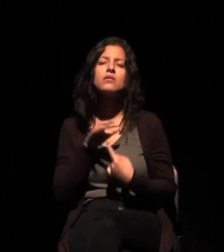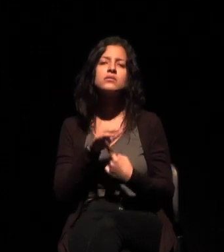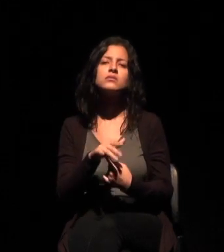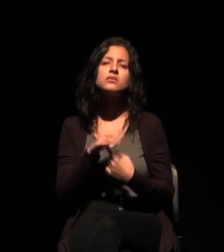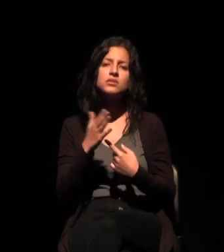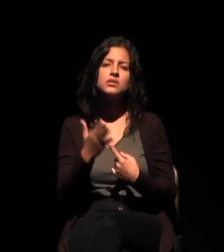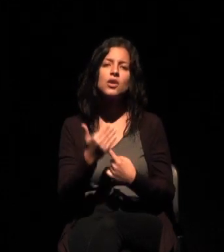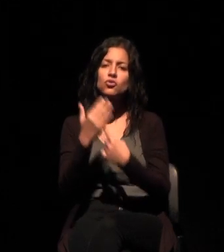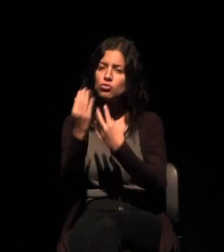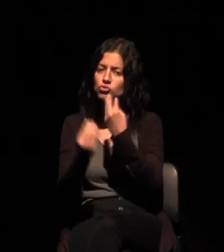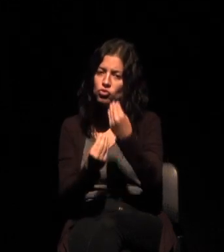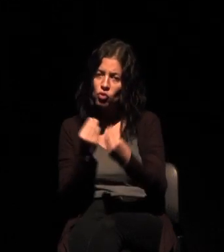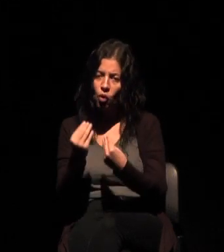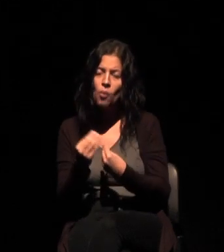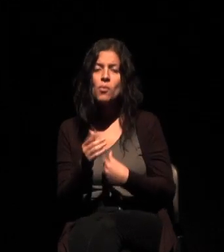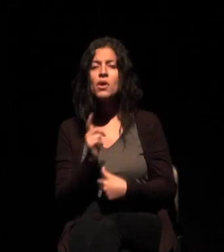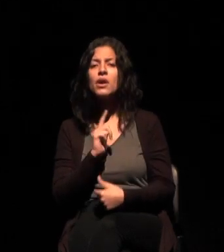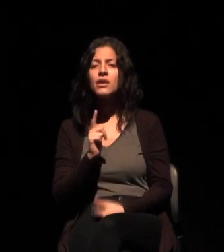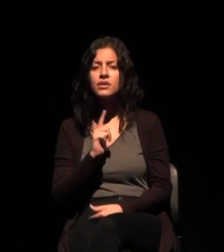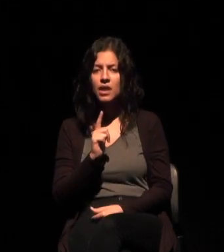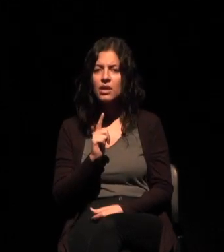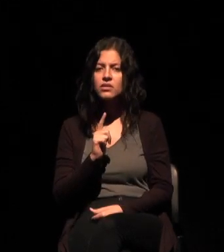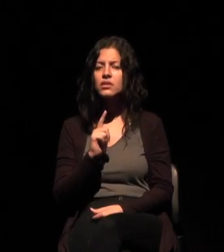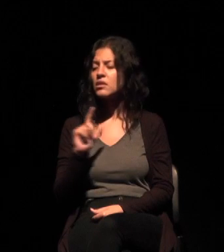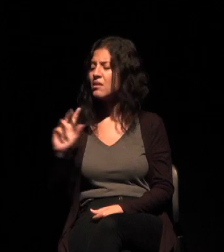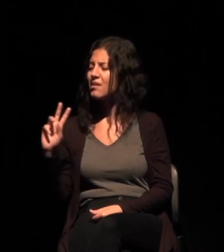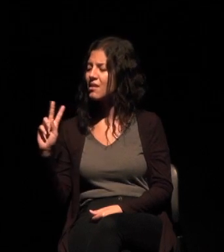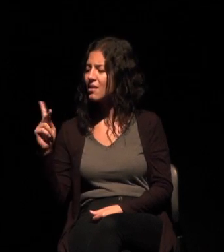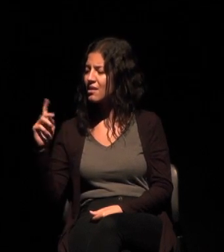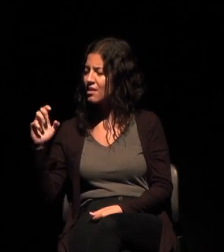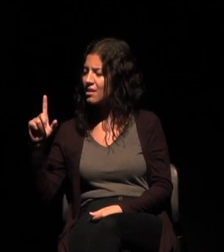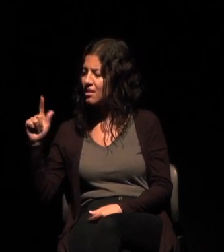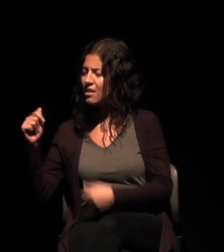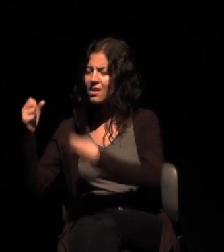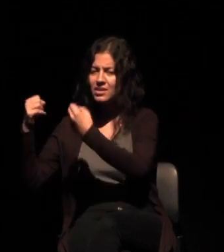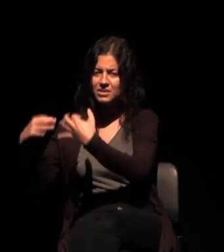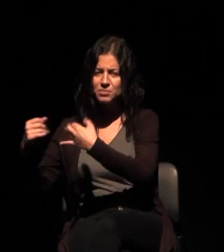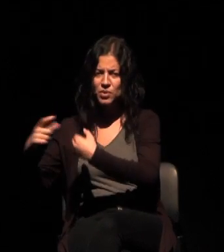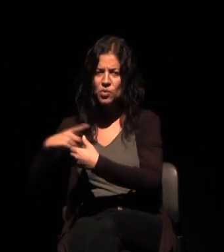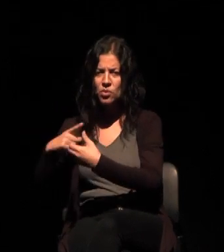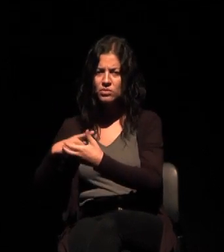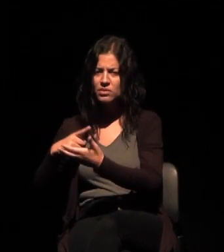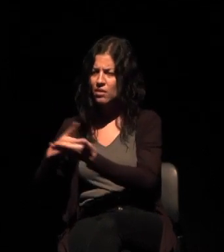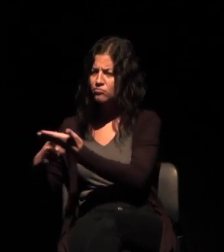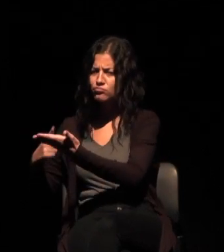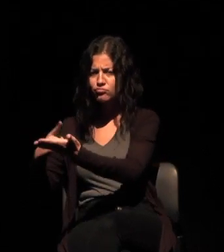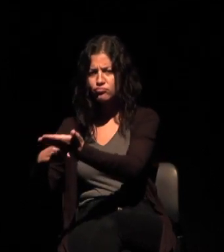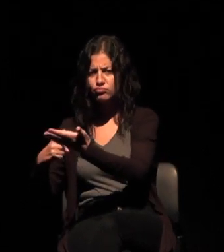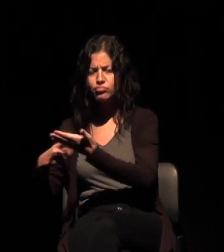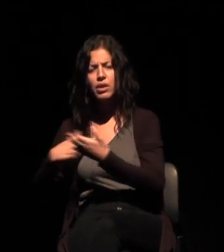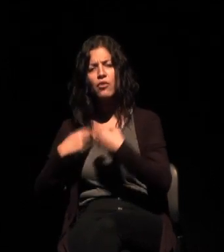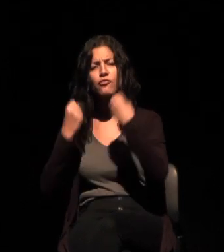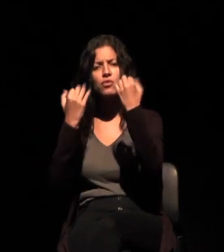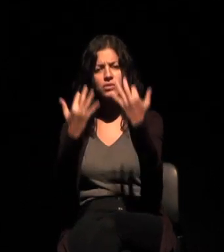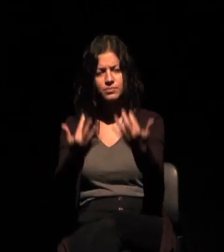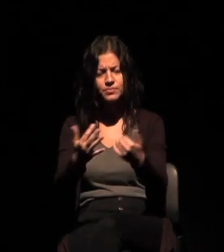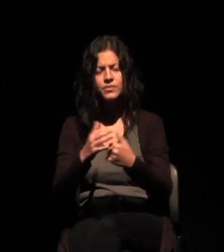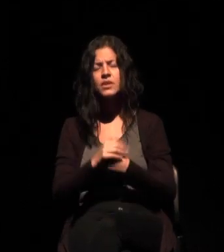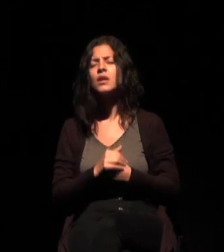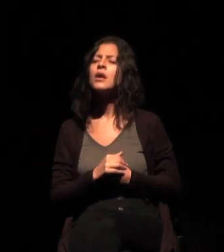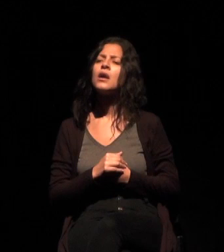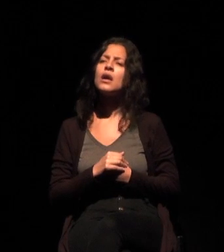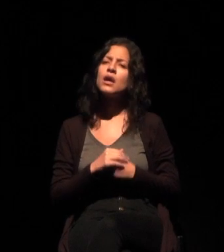estas interações todas que nené falou jean e também em que medida é que é importante